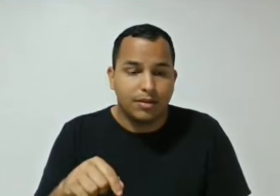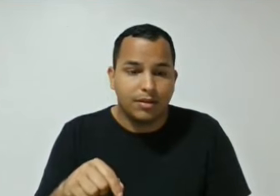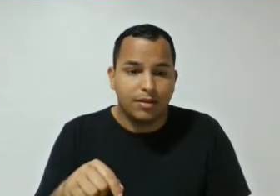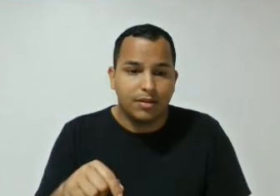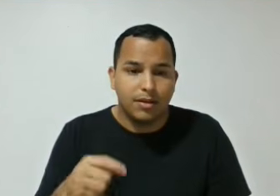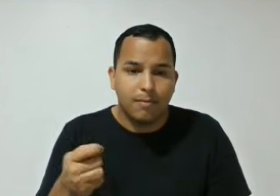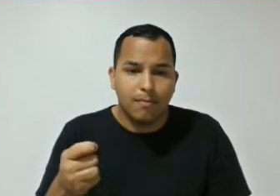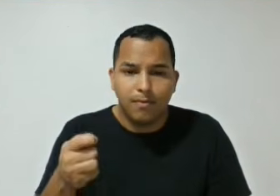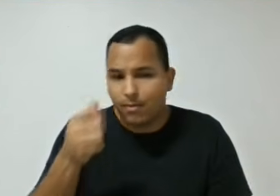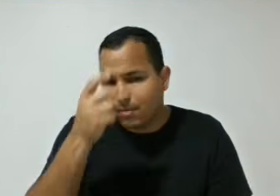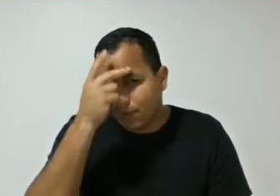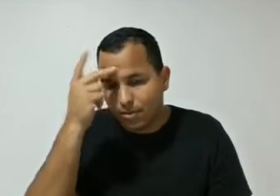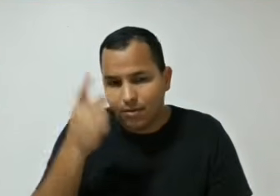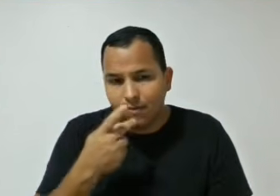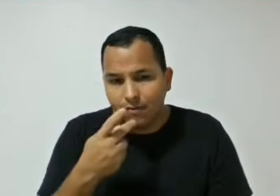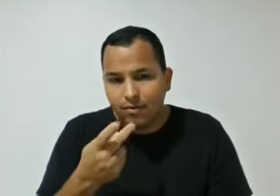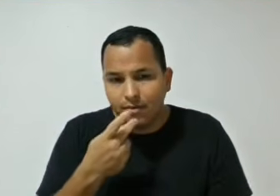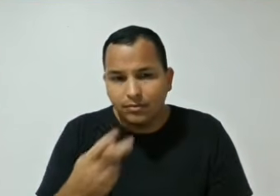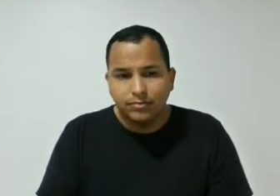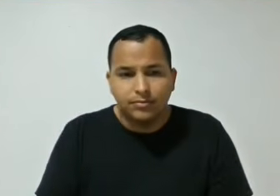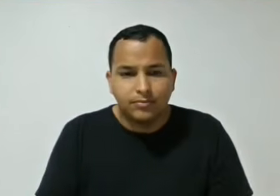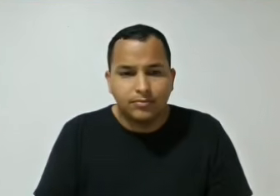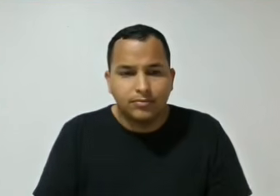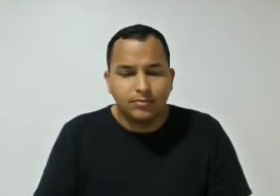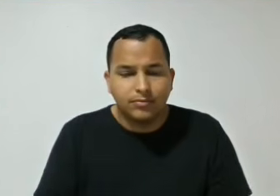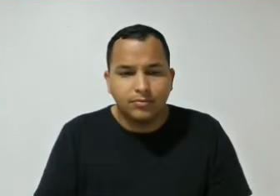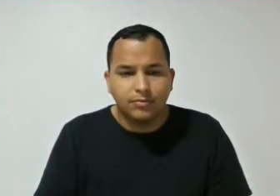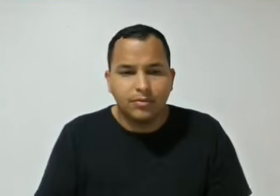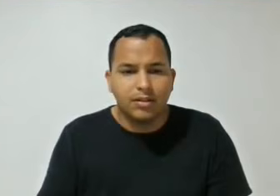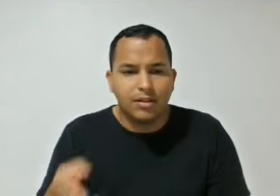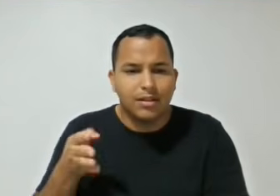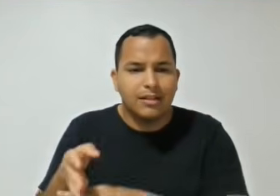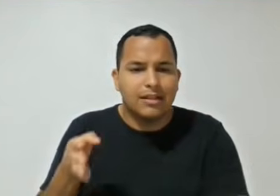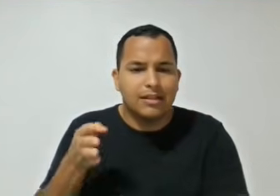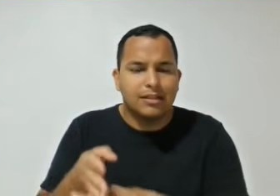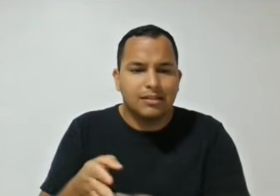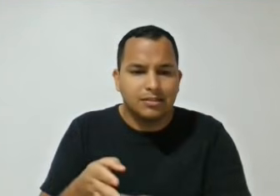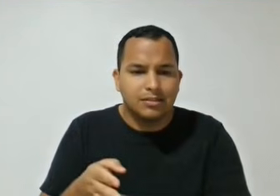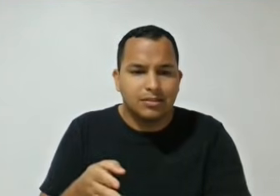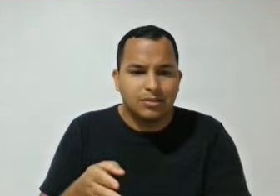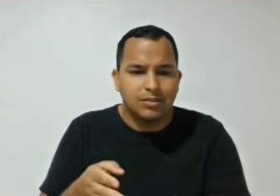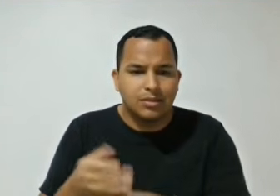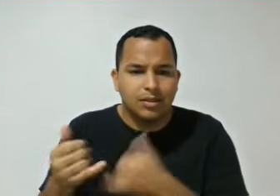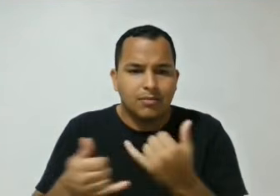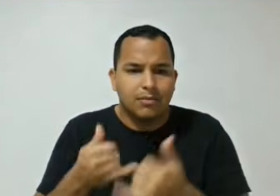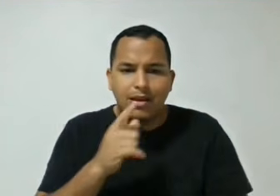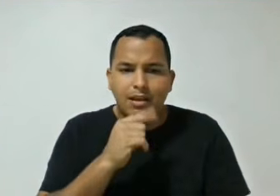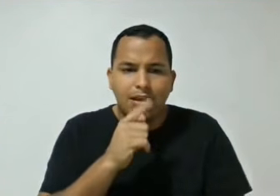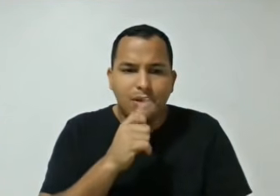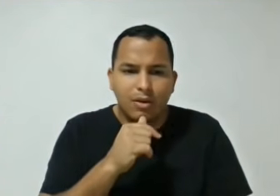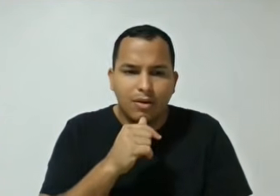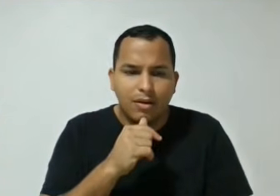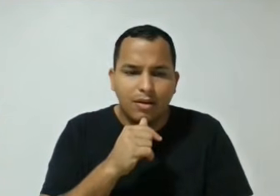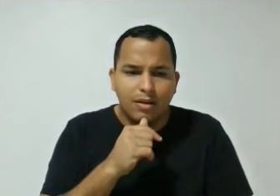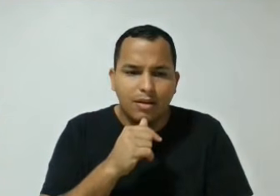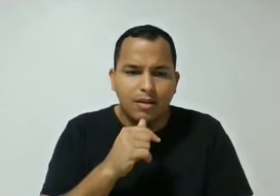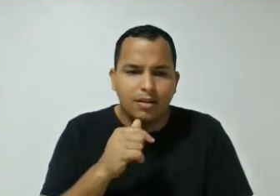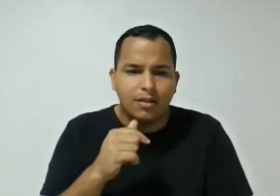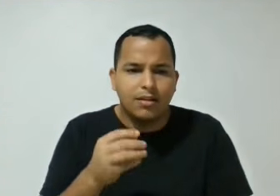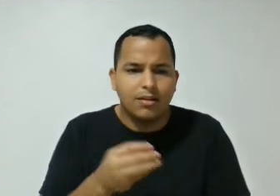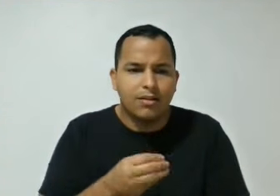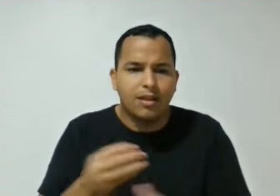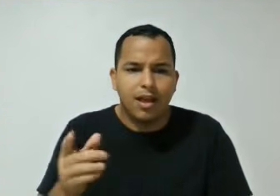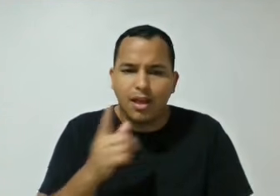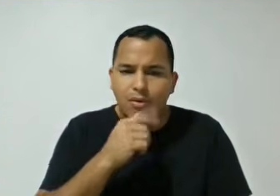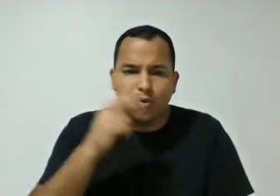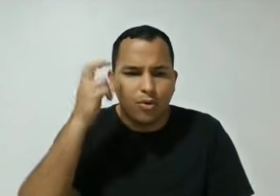né? Já que a gente não fornece água, acesso para o pessoal poder brincar com água, vamos pelo menos dar água da cultura para essa